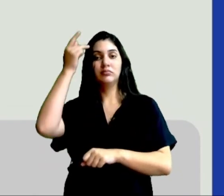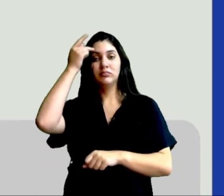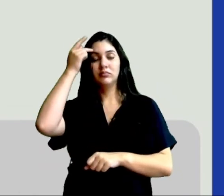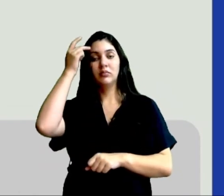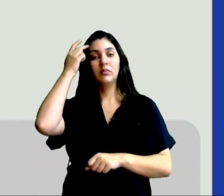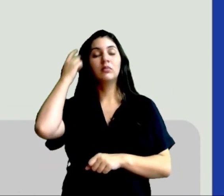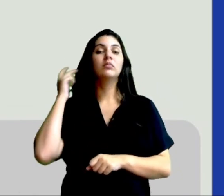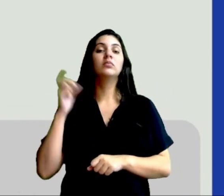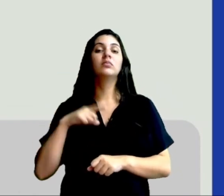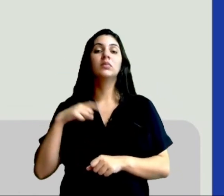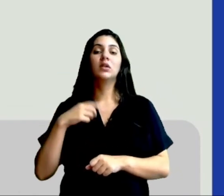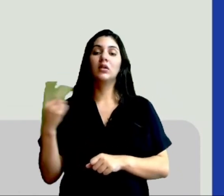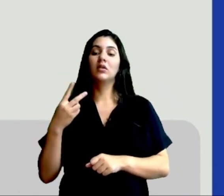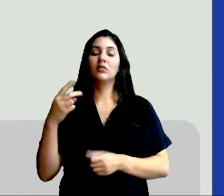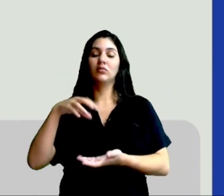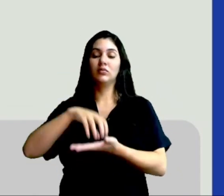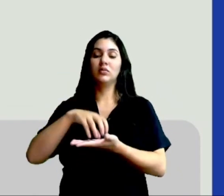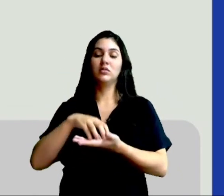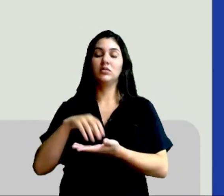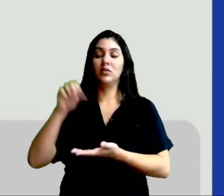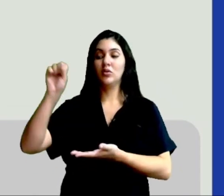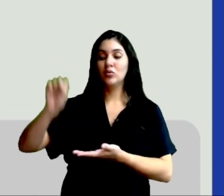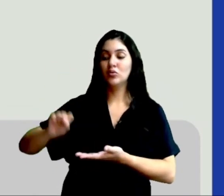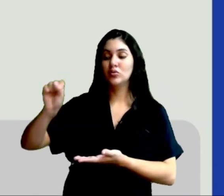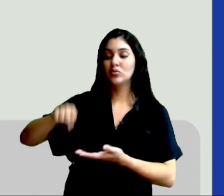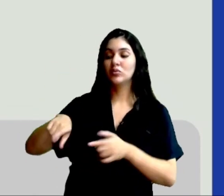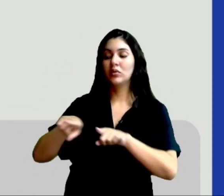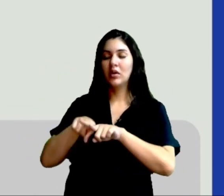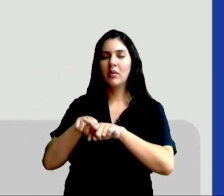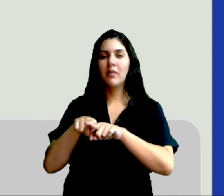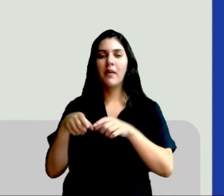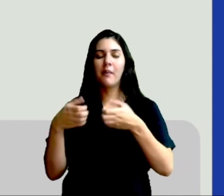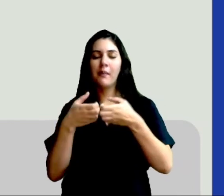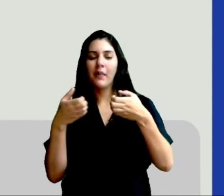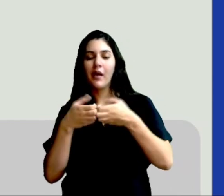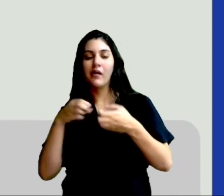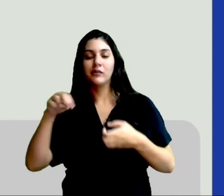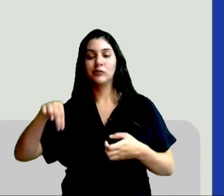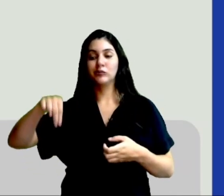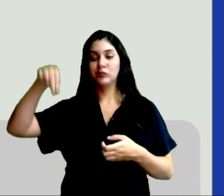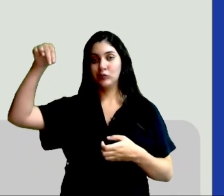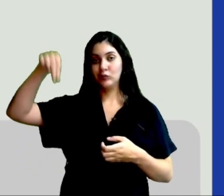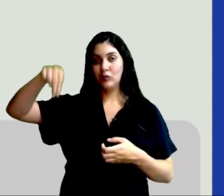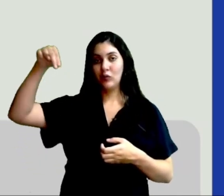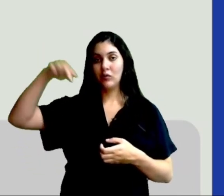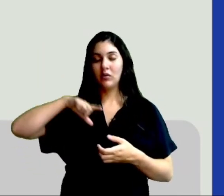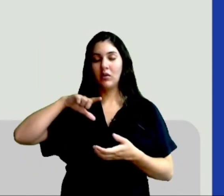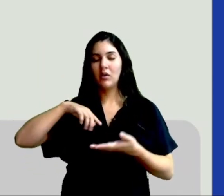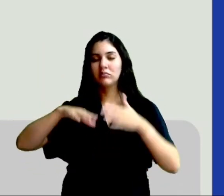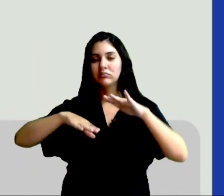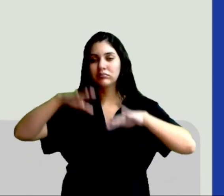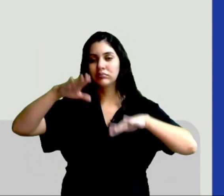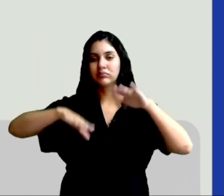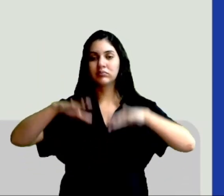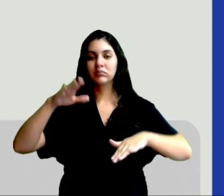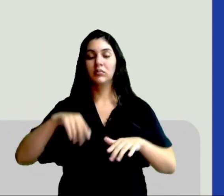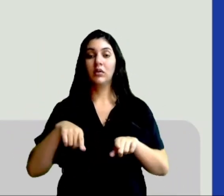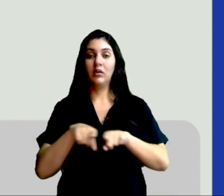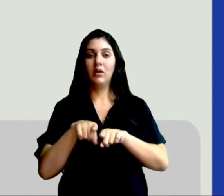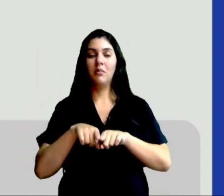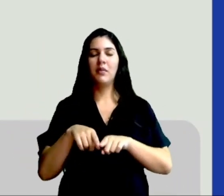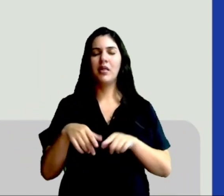mais ao sul e uma ilha mais ao norte, né? Ali você tem a capital de Wellington, né? Altitudes